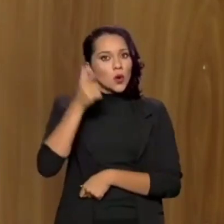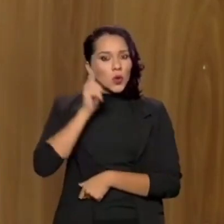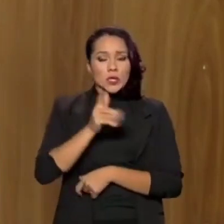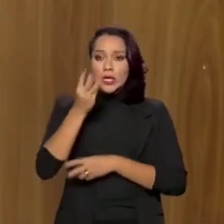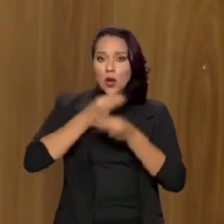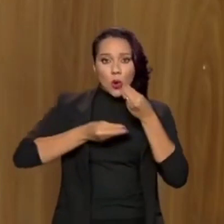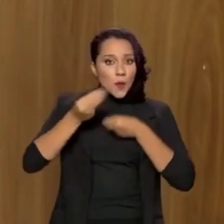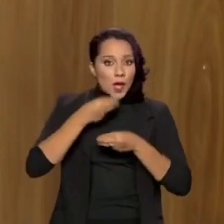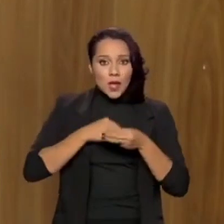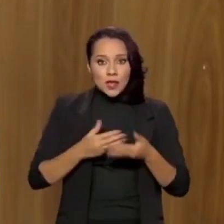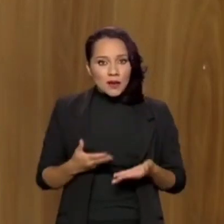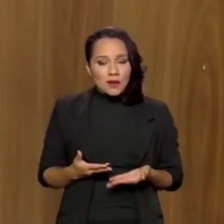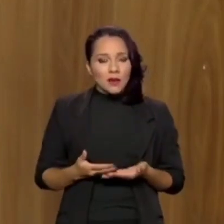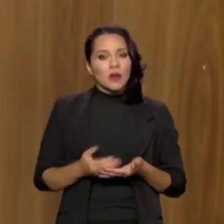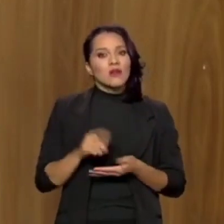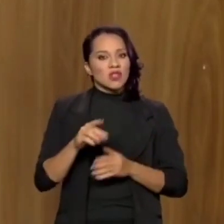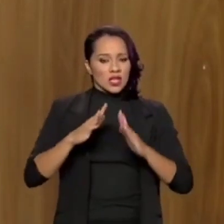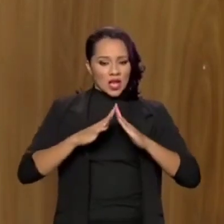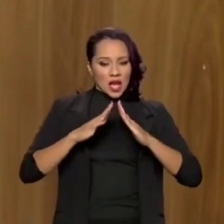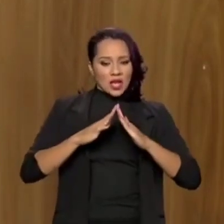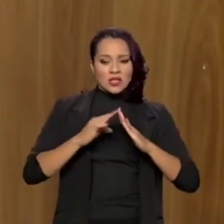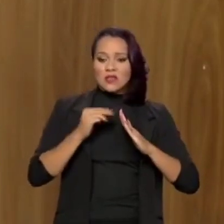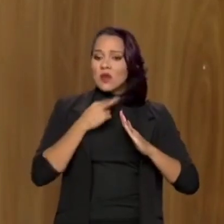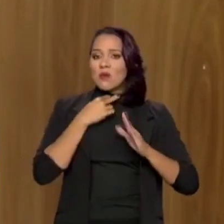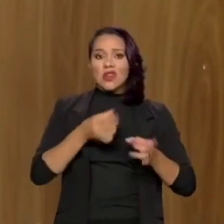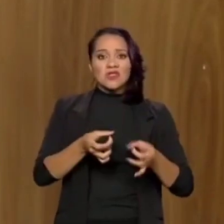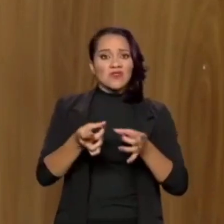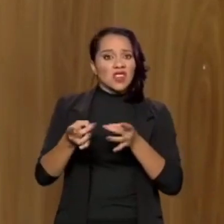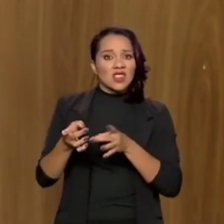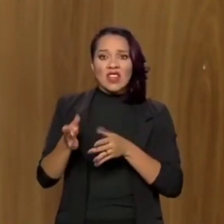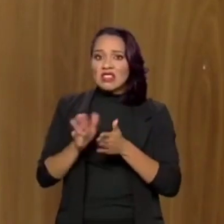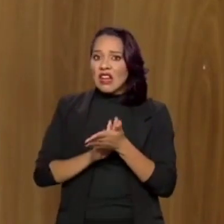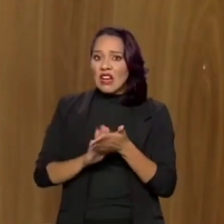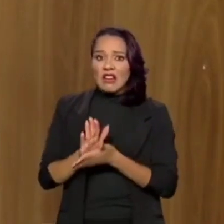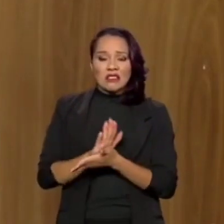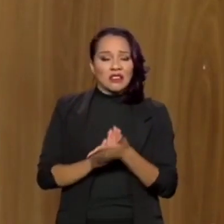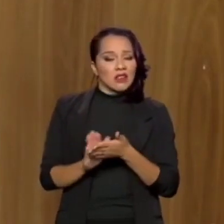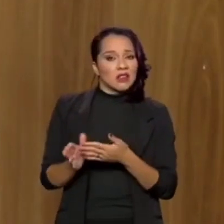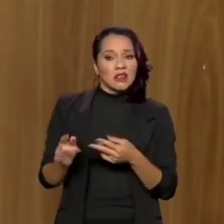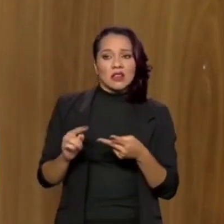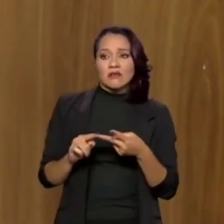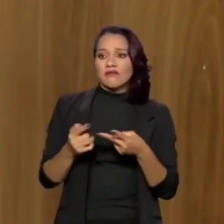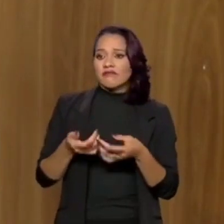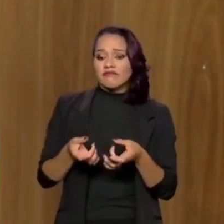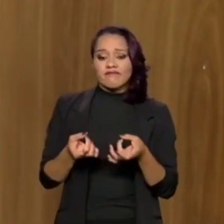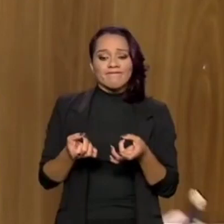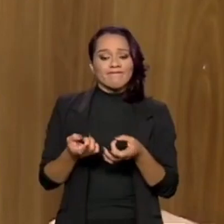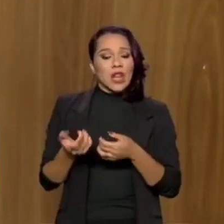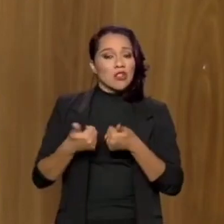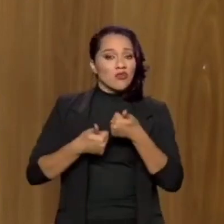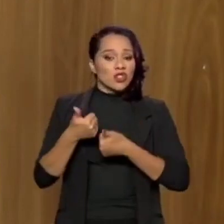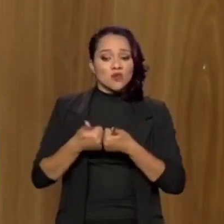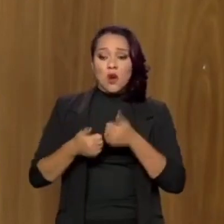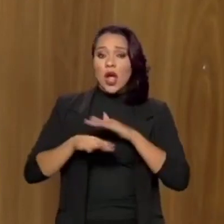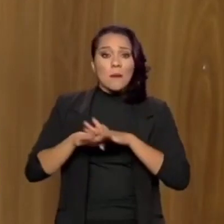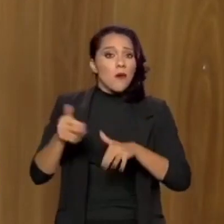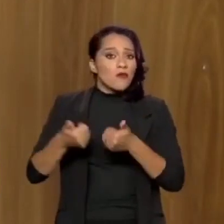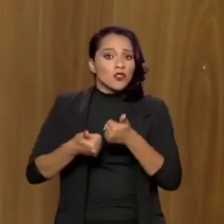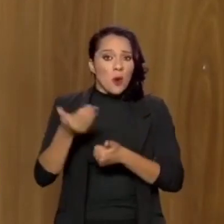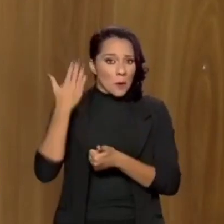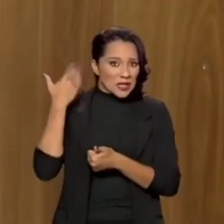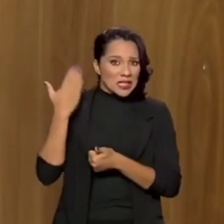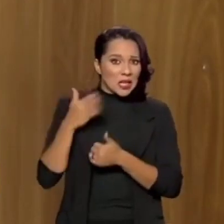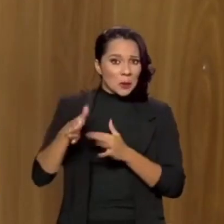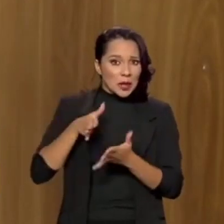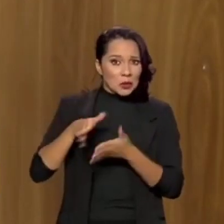alimentar. Você em casa, sem poder vender a garrafa de plástico, de água, que você vendia num jogo de futebol. Acabaram os jogos de futebol,